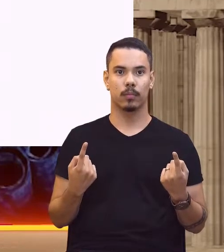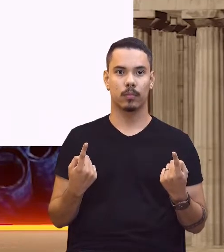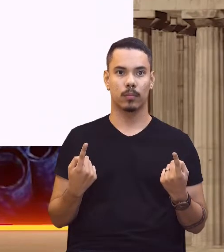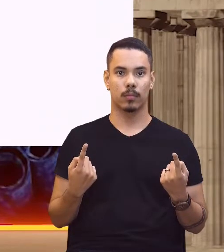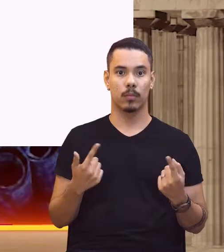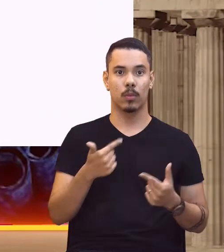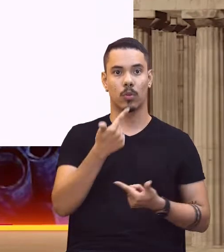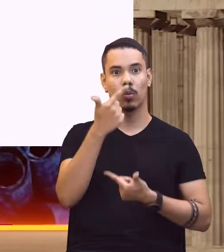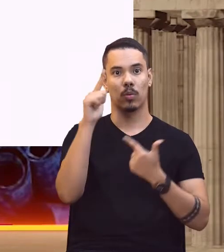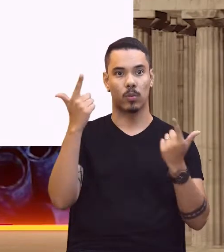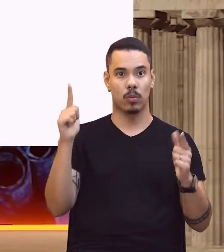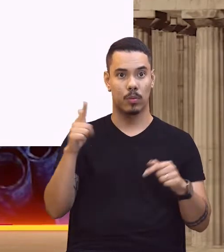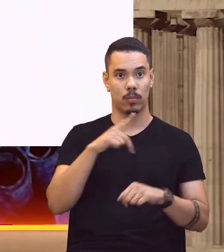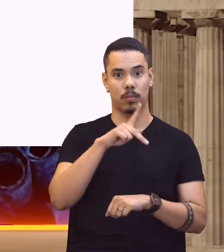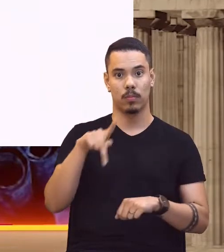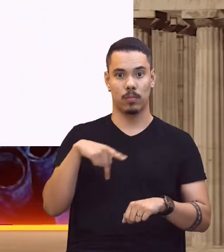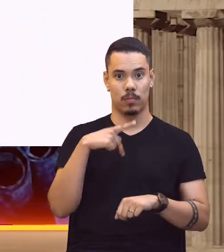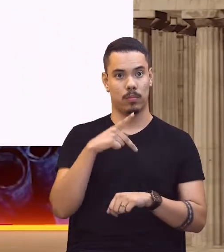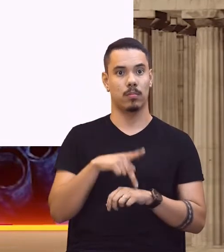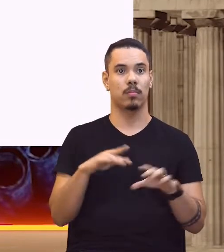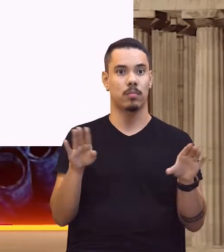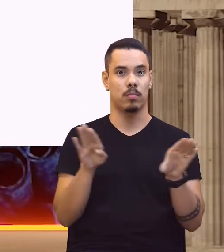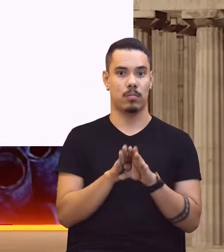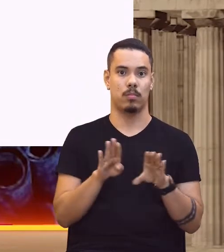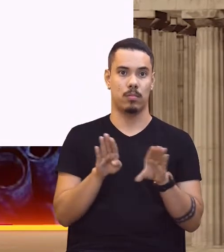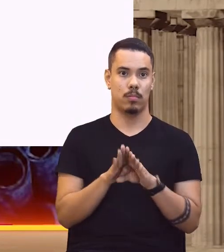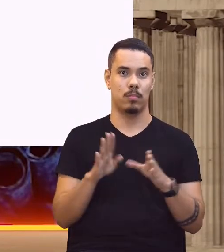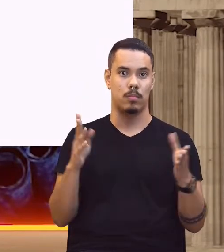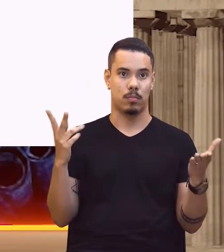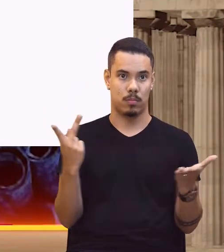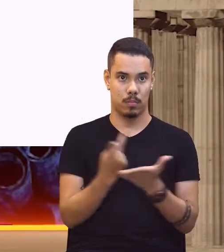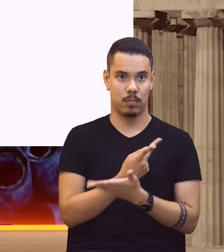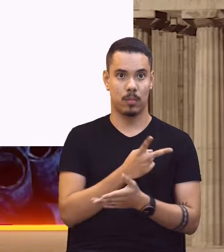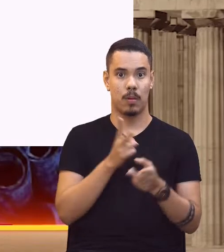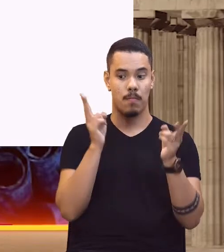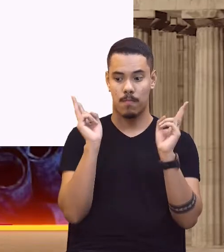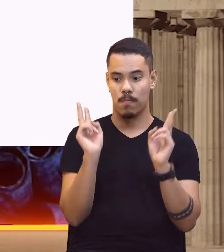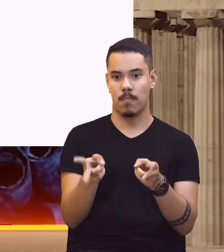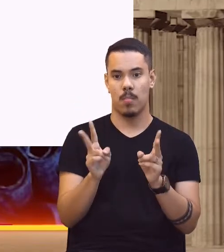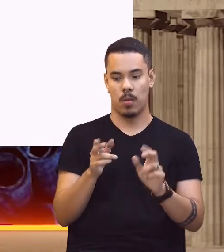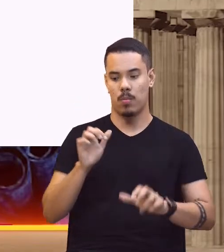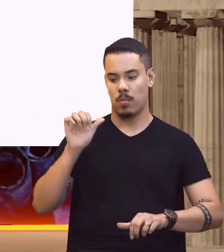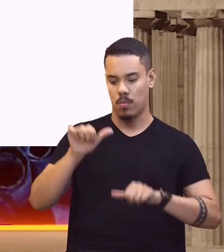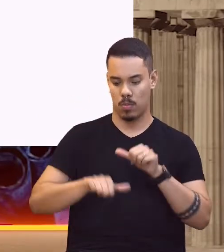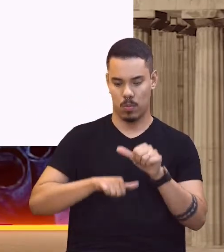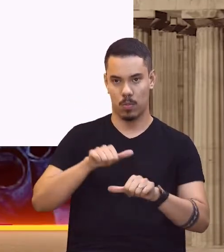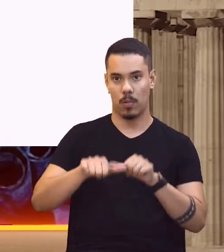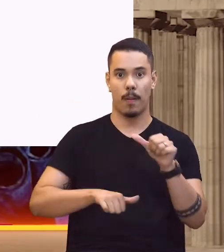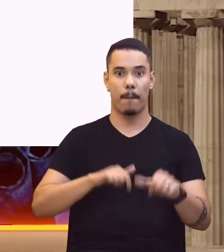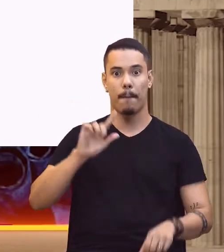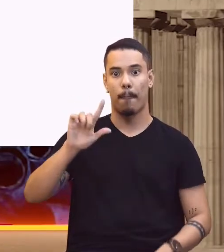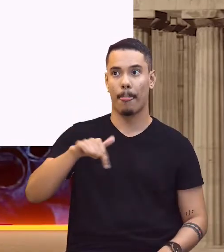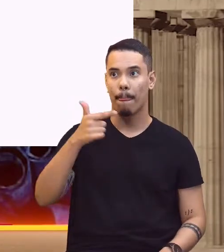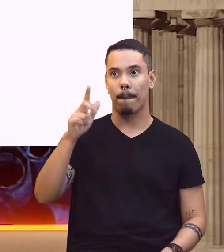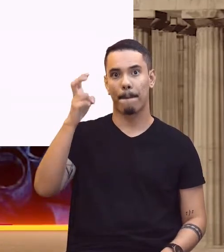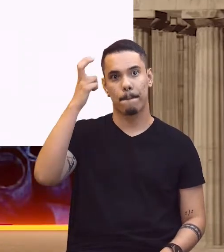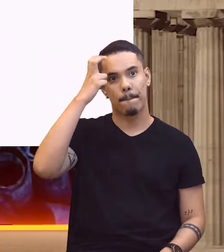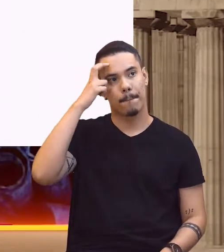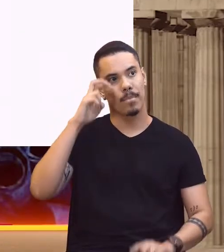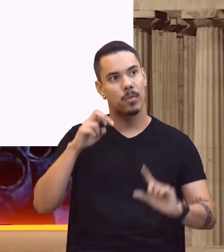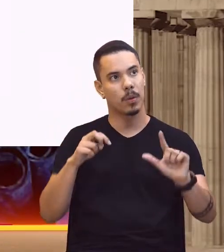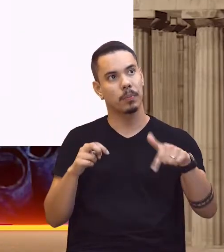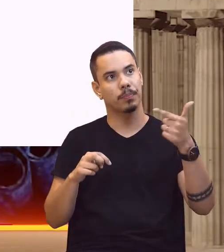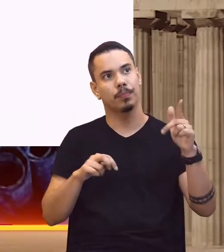outros países também estão passando pelo mesmo processo de mudança. Outras culturas, outras